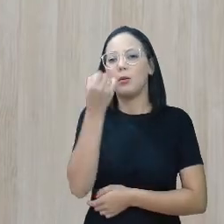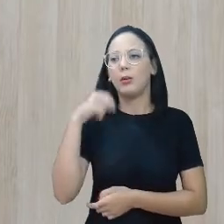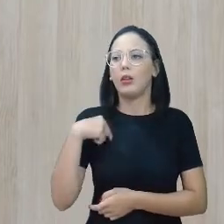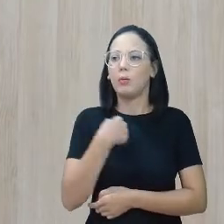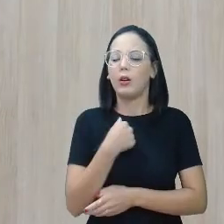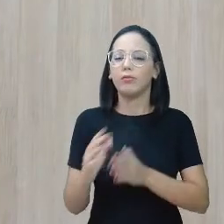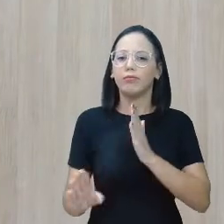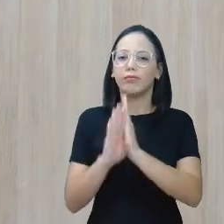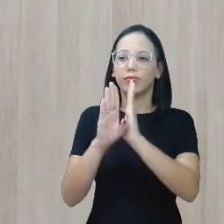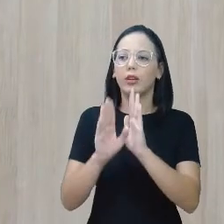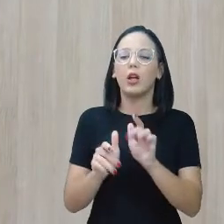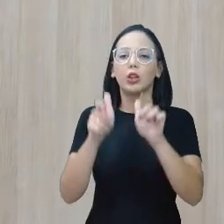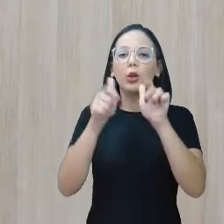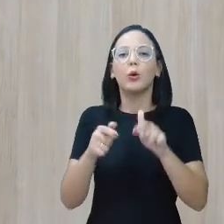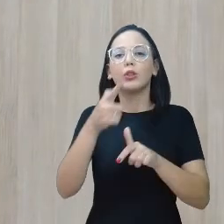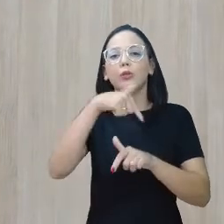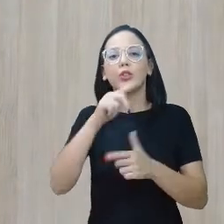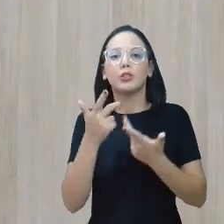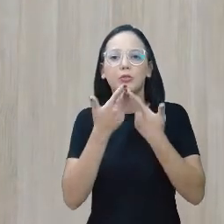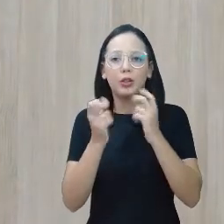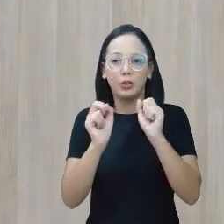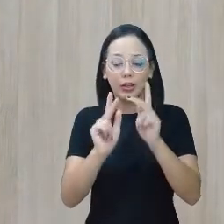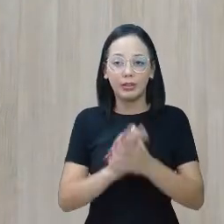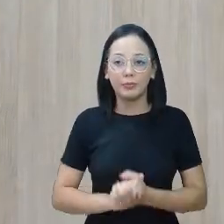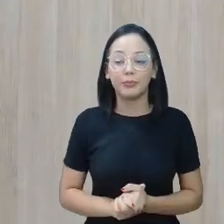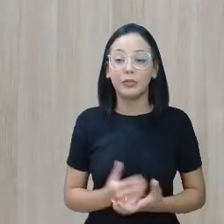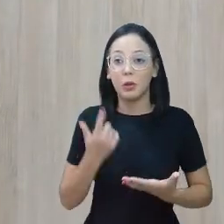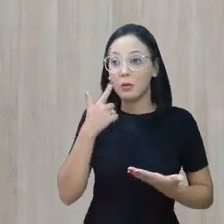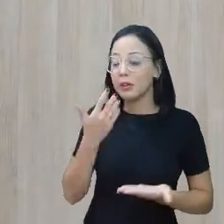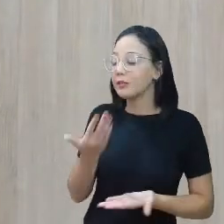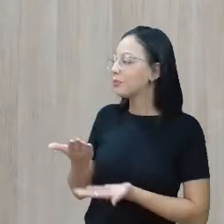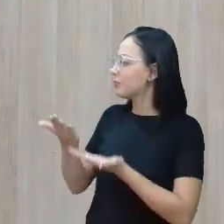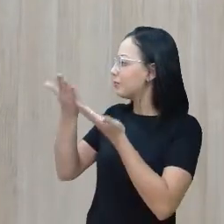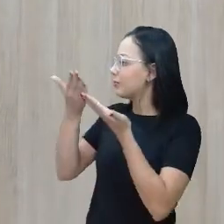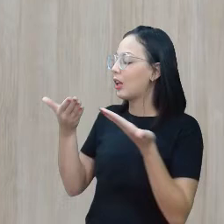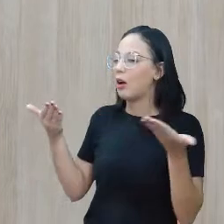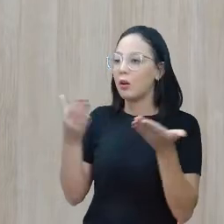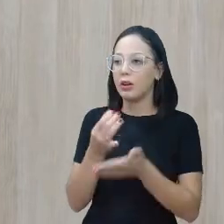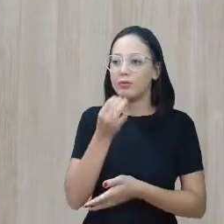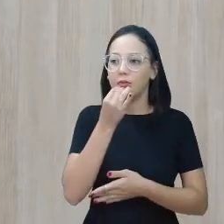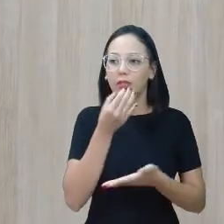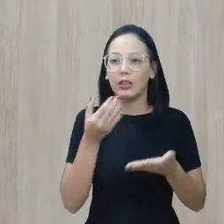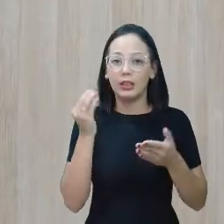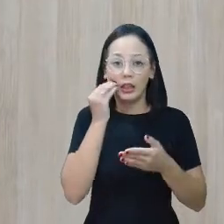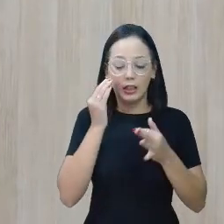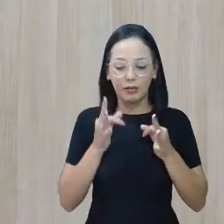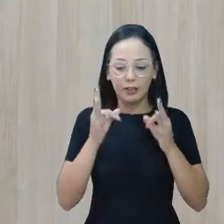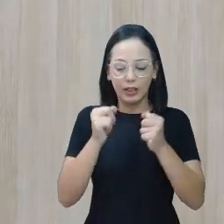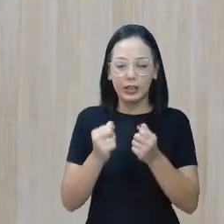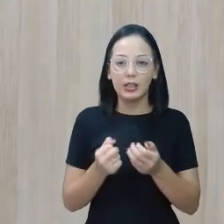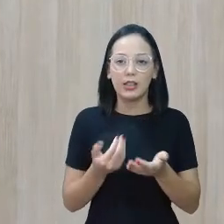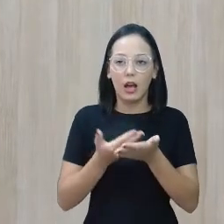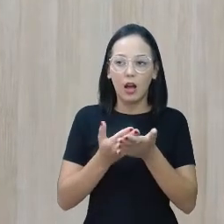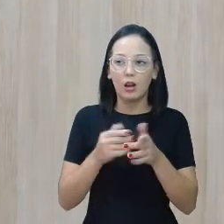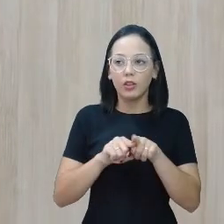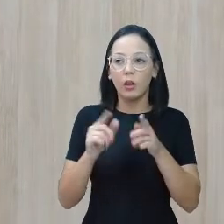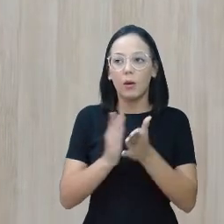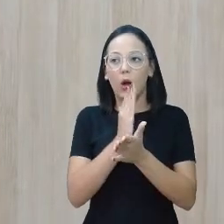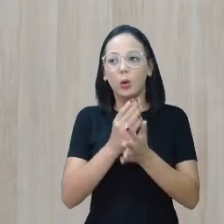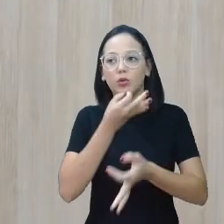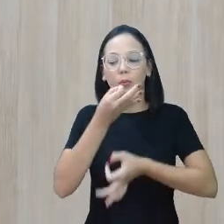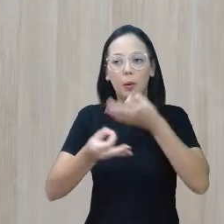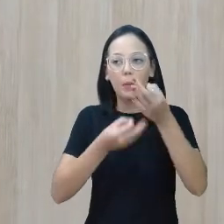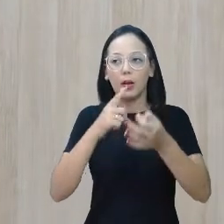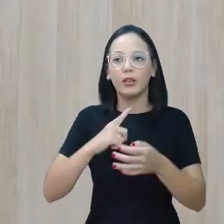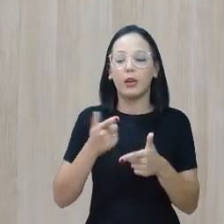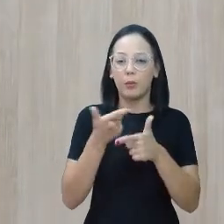gente identificar de onde vocês estão falando, tá bom? Olha só, para a gente tentar finalizar a aula de hoje e ainda fazer alguns comentários, né, eu trouxe